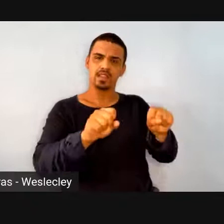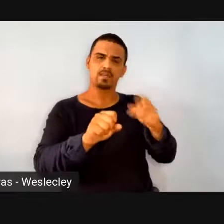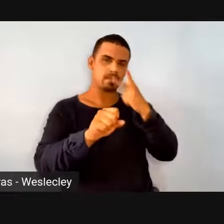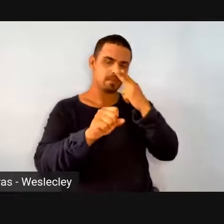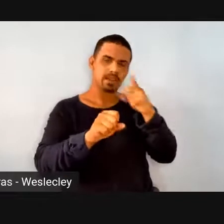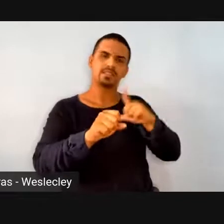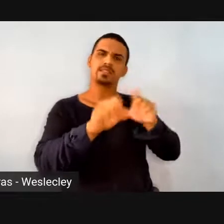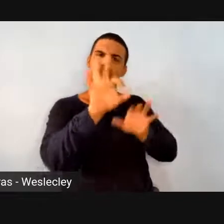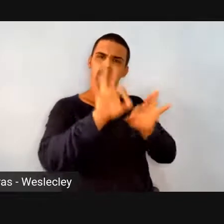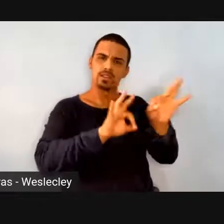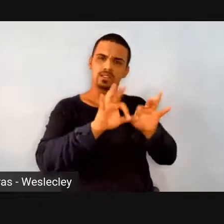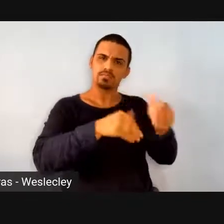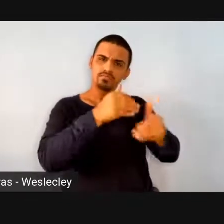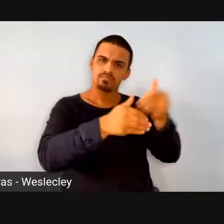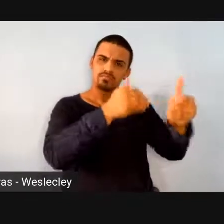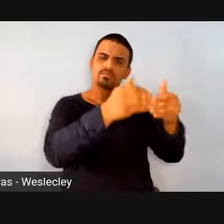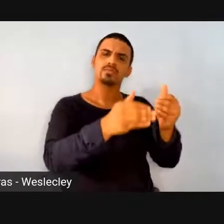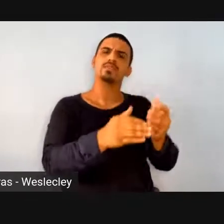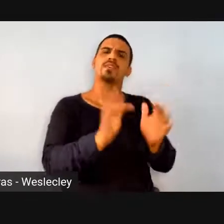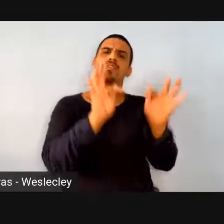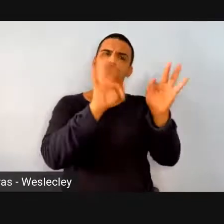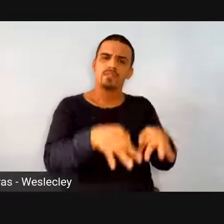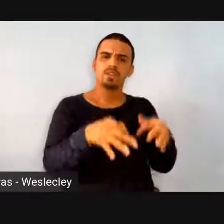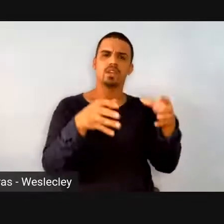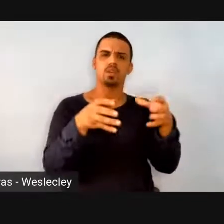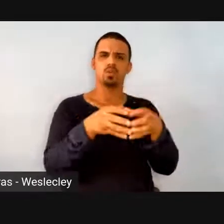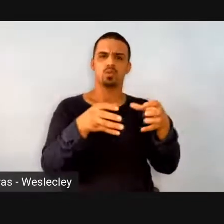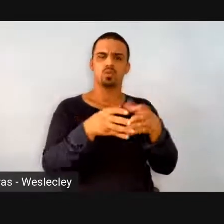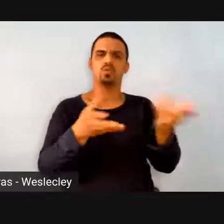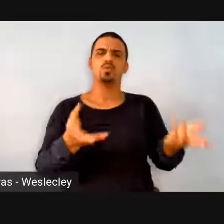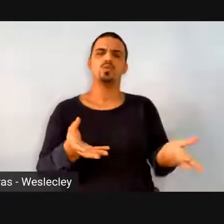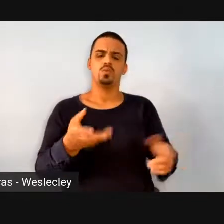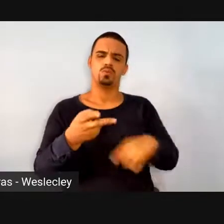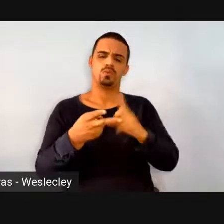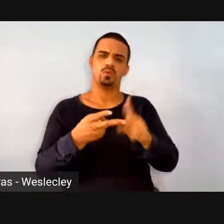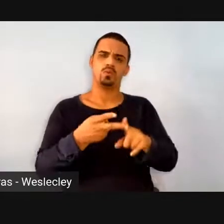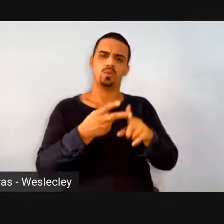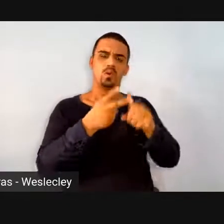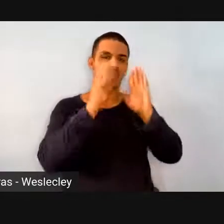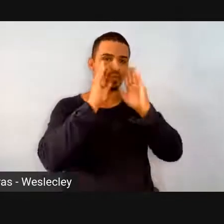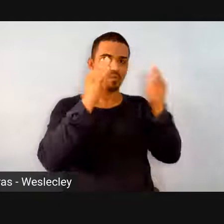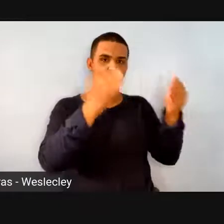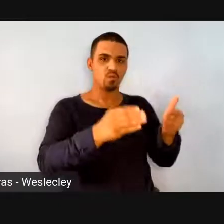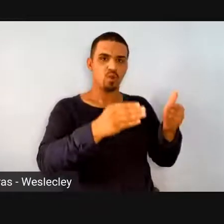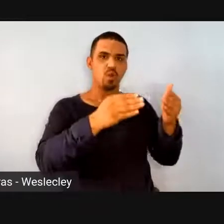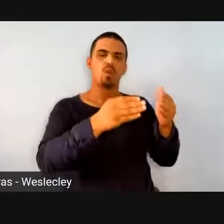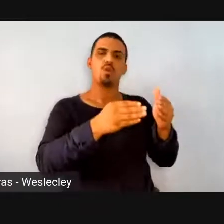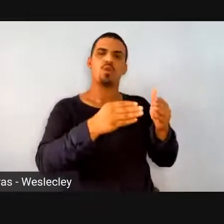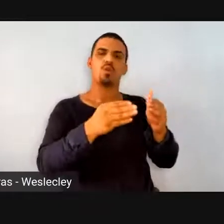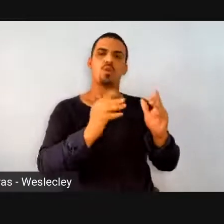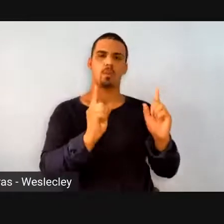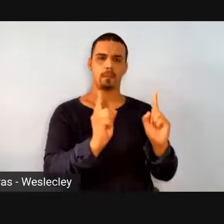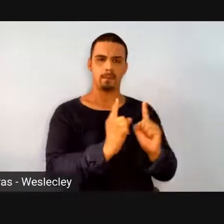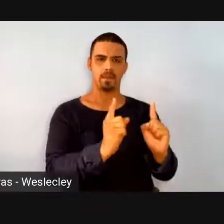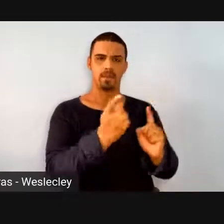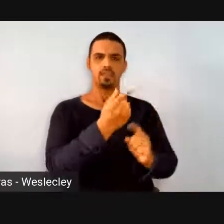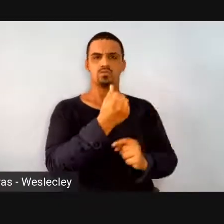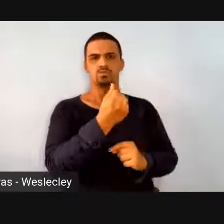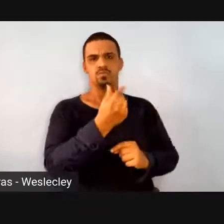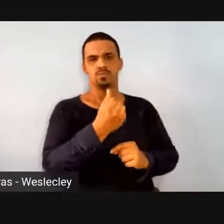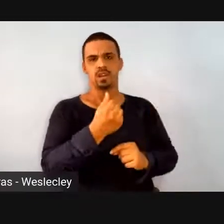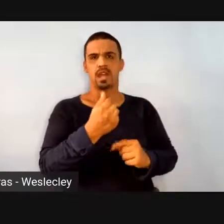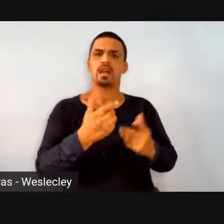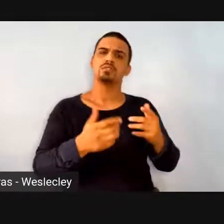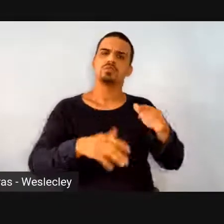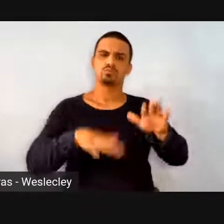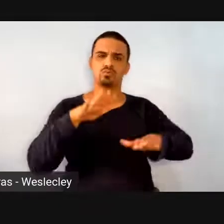das coligações para deputados e vereadores reconcentra a demanda por dinheiro a médio prazo. A curto prazo pode até aumentar a